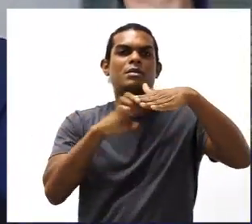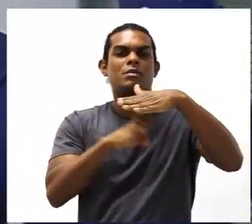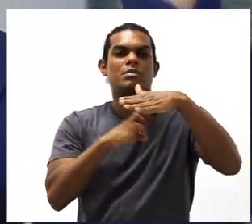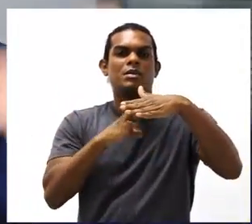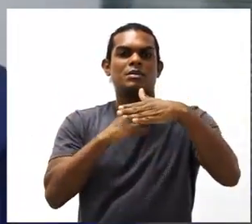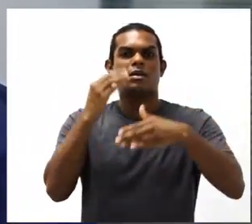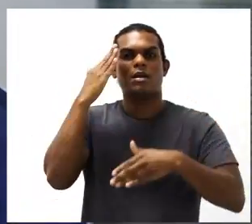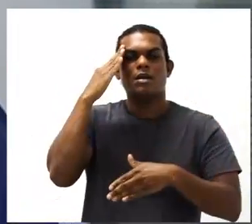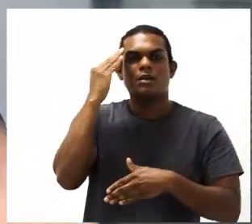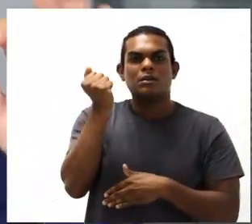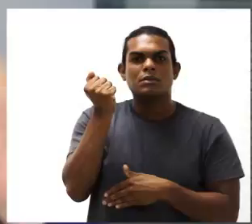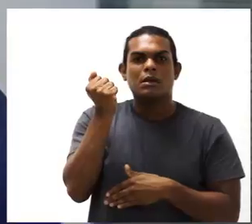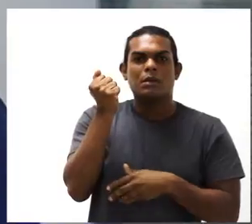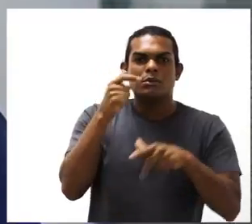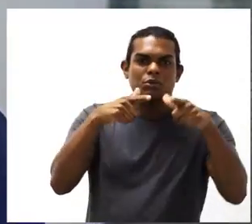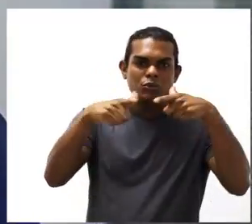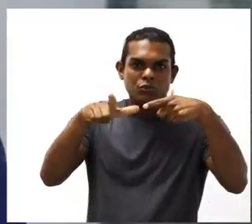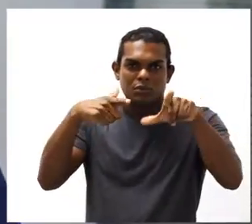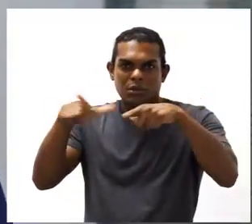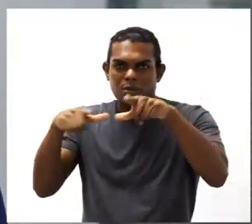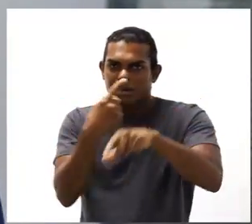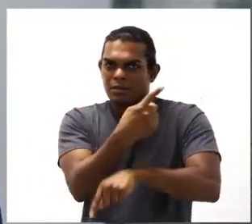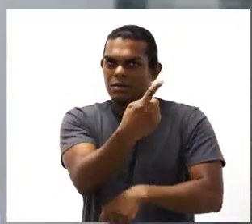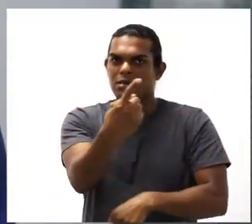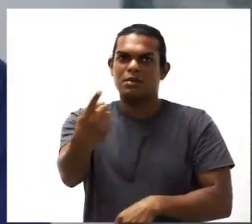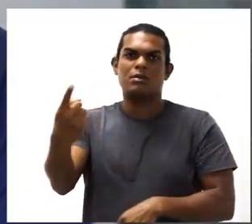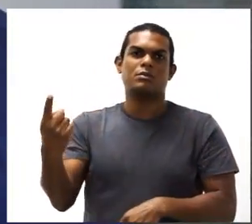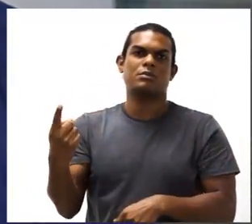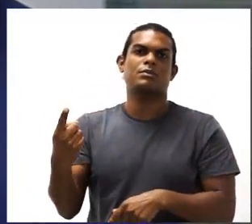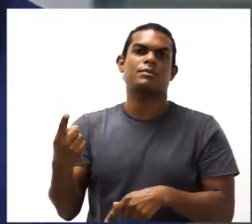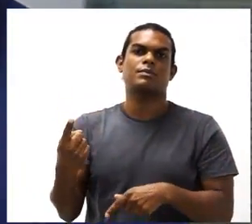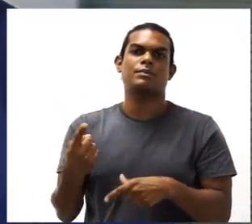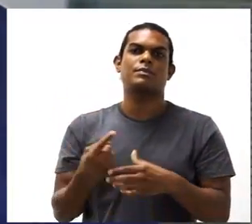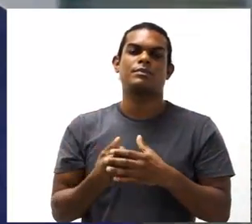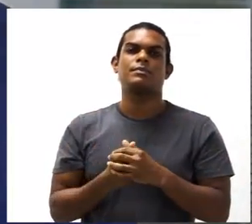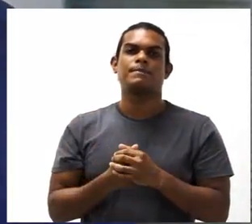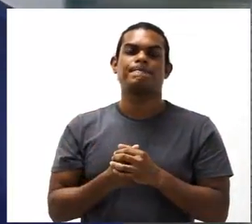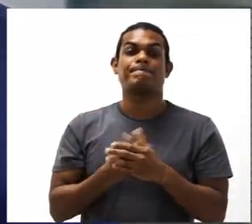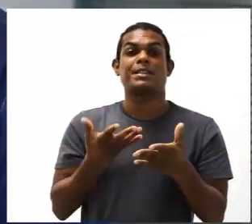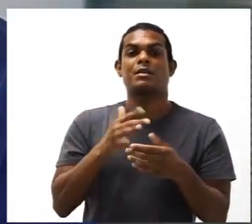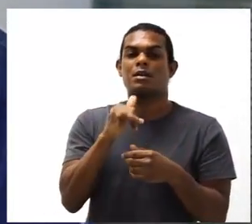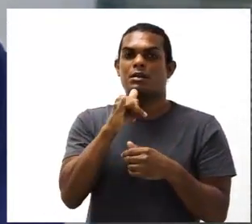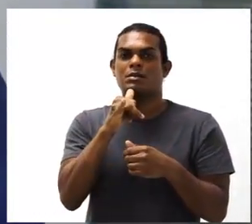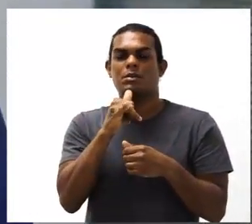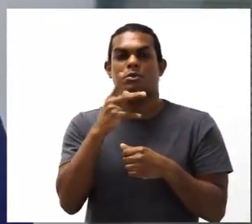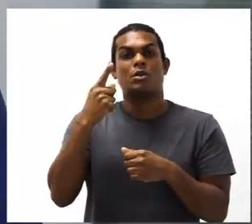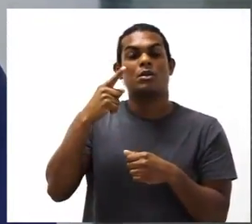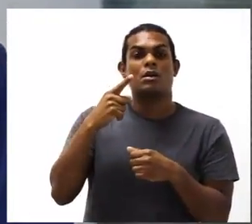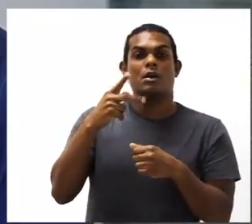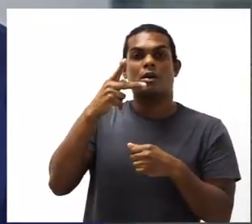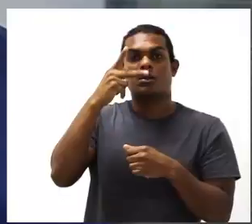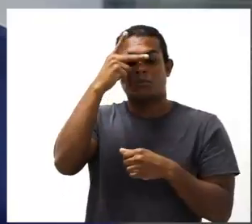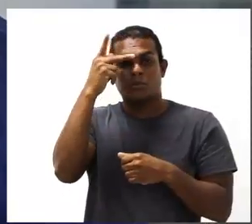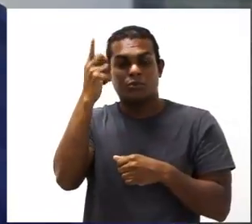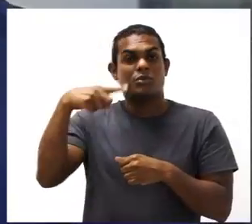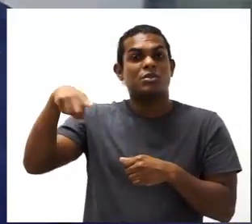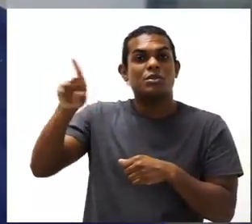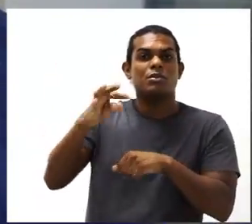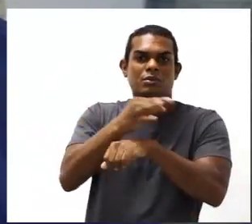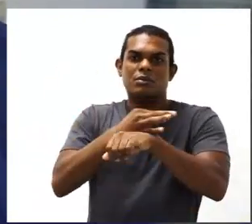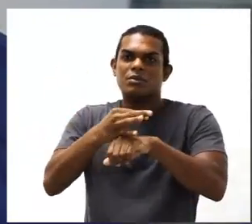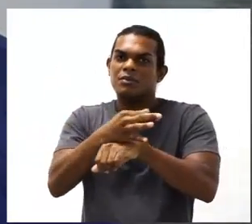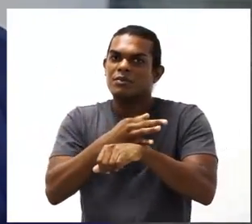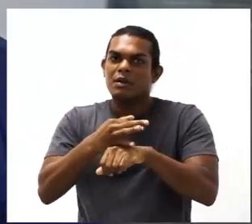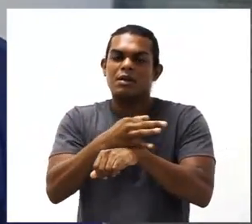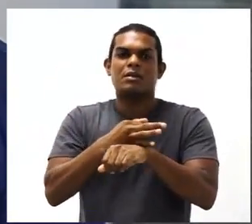ser o expert. Então isso fazia o quê? As pessoas tiravam férias sem medo de voltar alguém puxar o tapete. Cada um